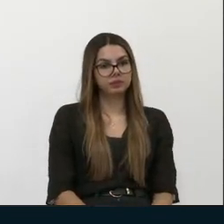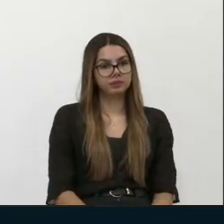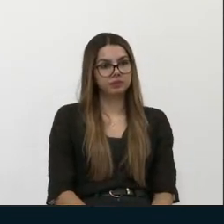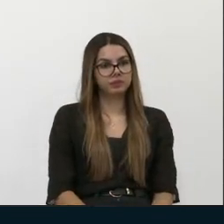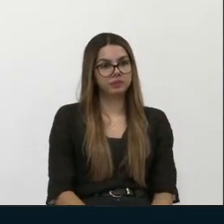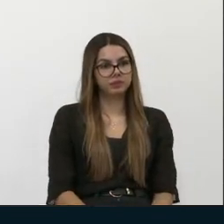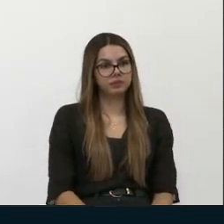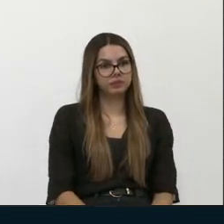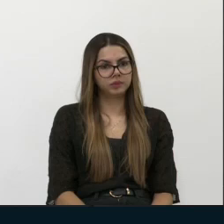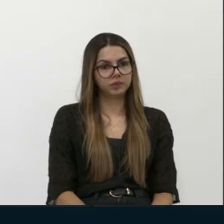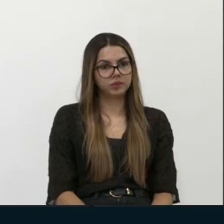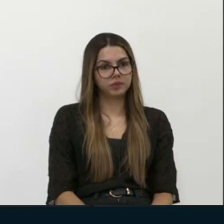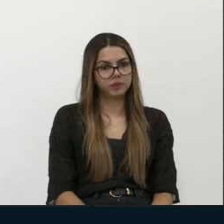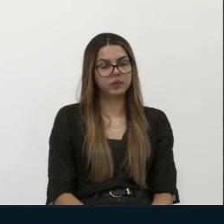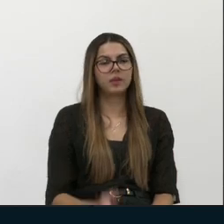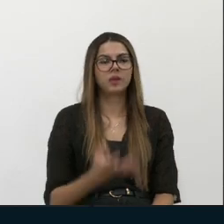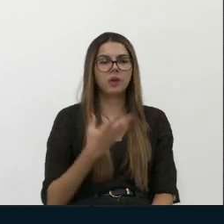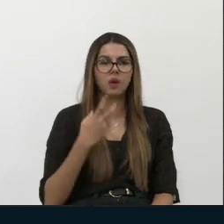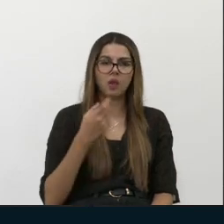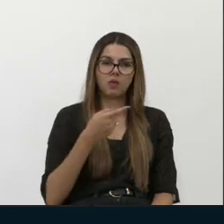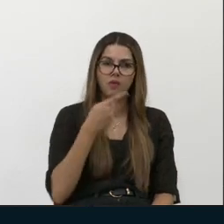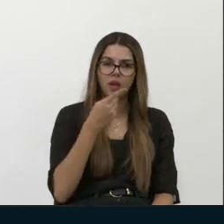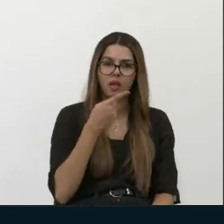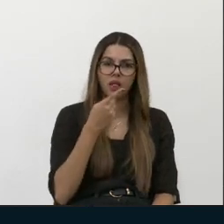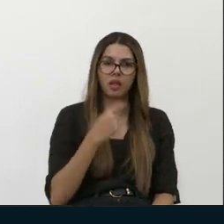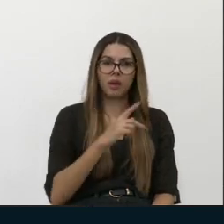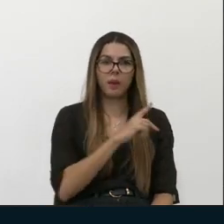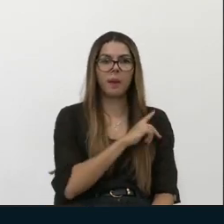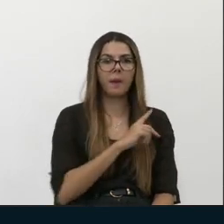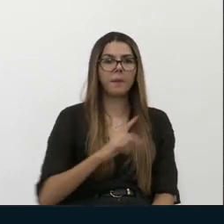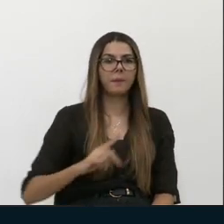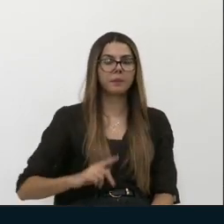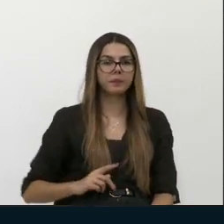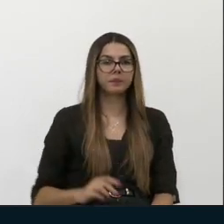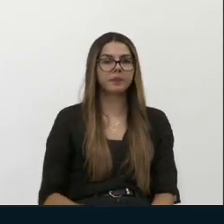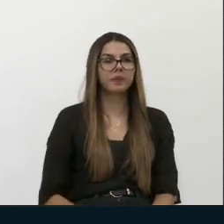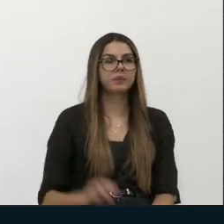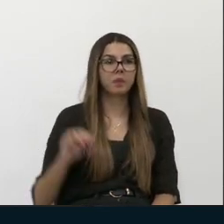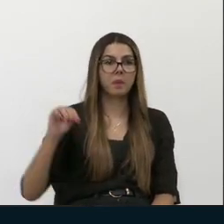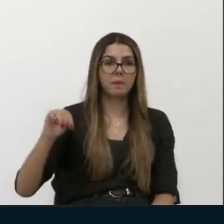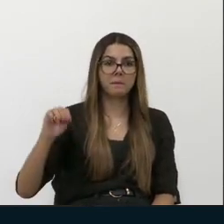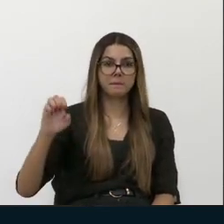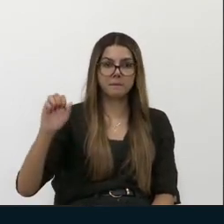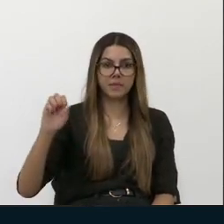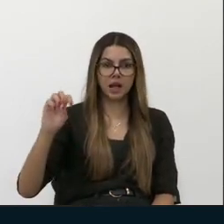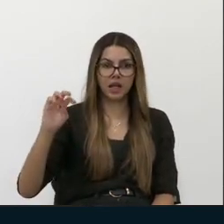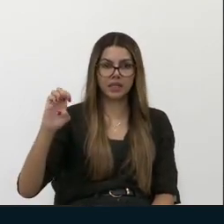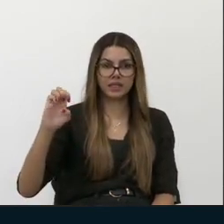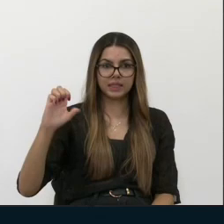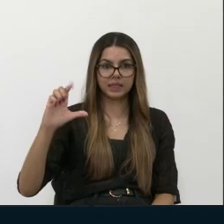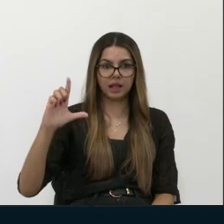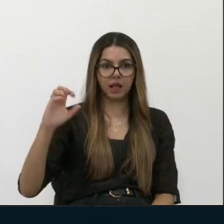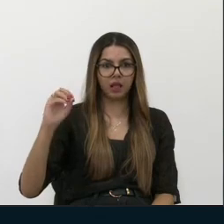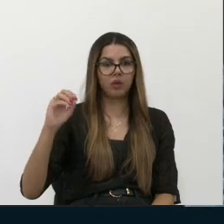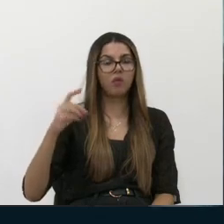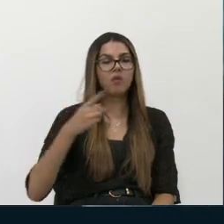Então, eu quero reafirmar aqui, senhor presidente, que o Marcelo falou aí, espero que vocês prestem atenção, que o Marcelo falou